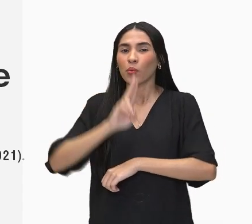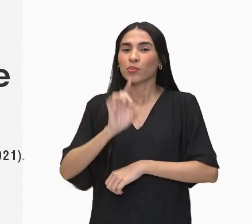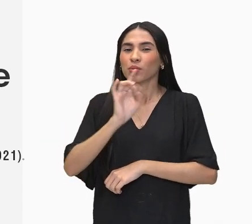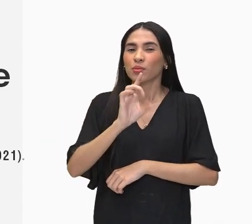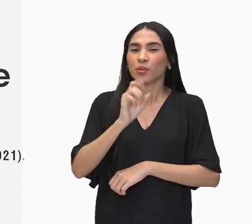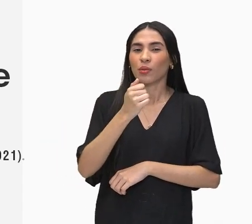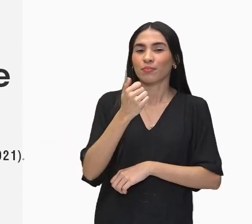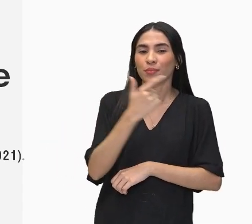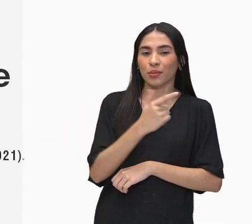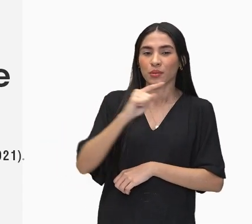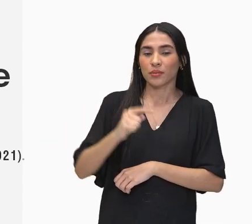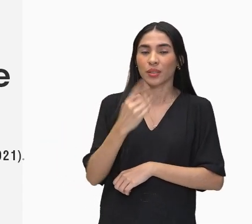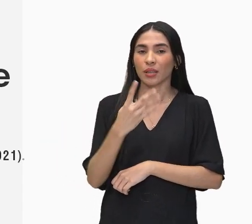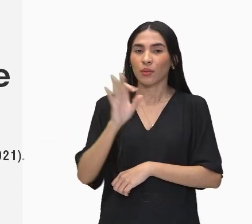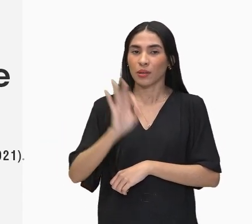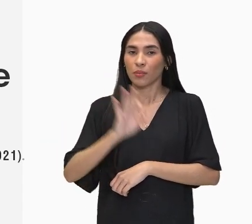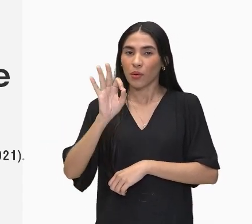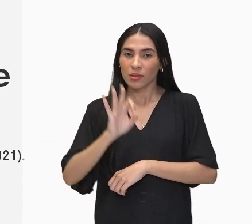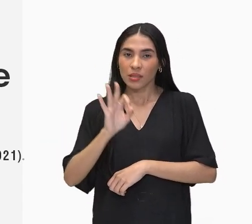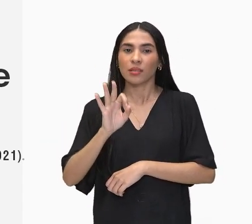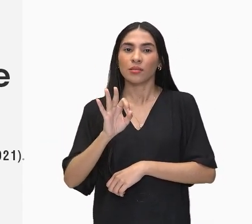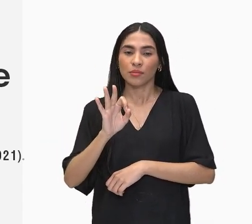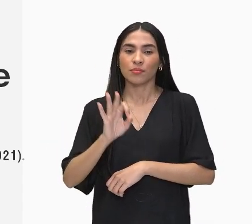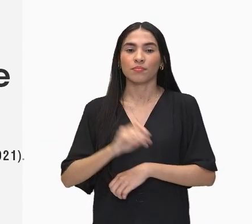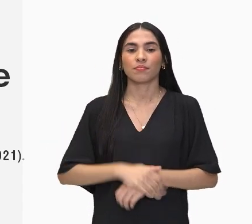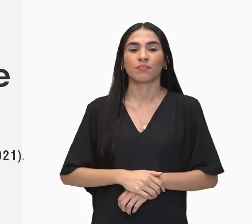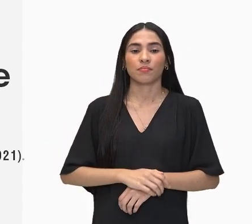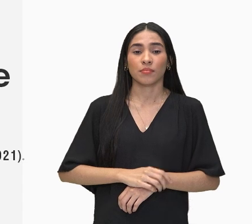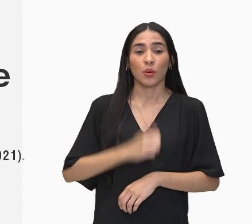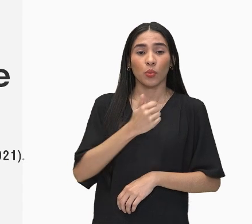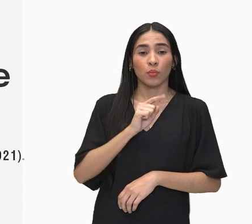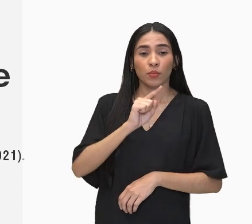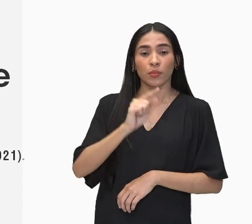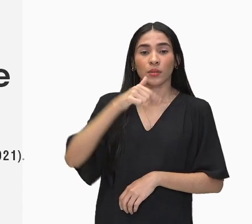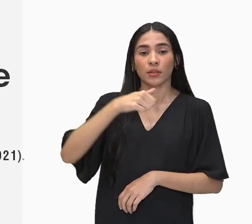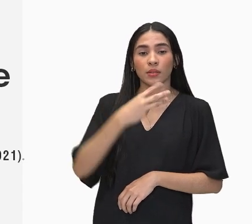essa porcentagem, o equivalente a